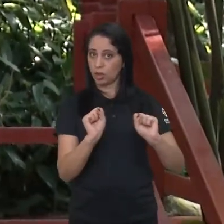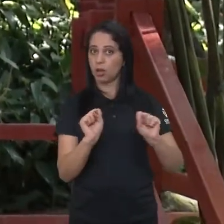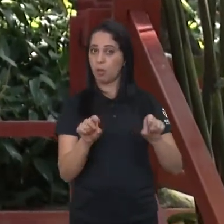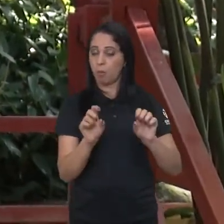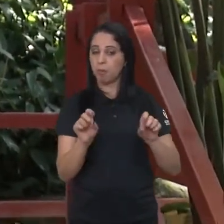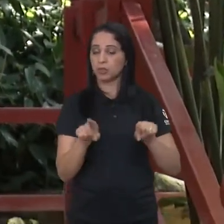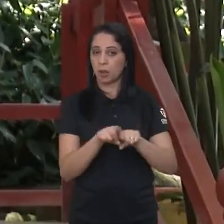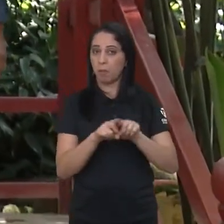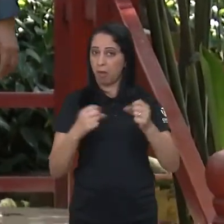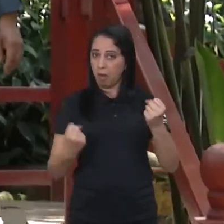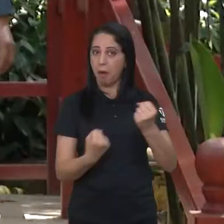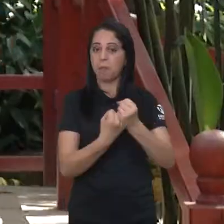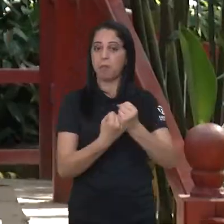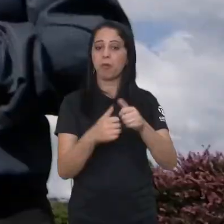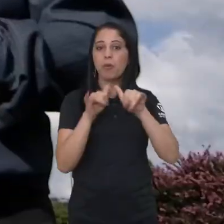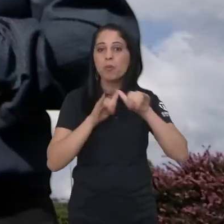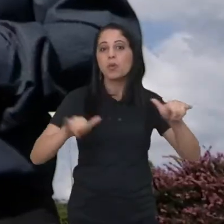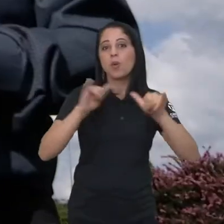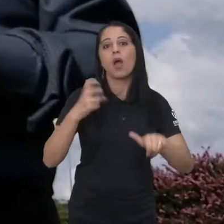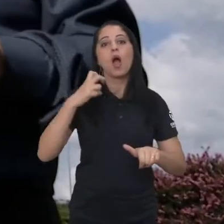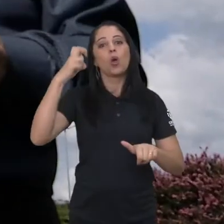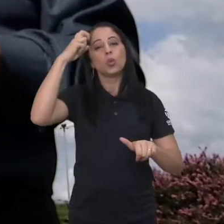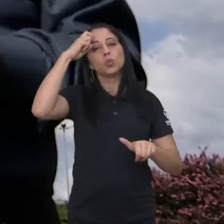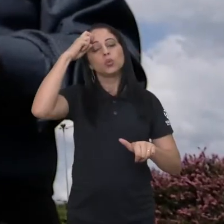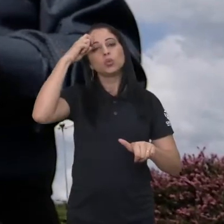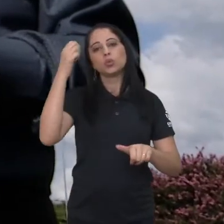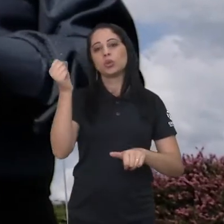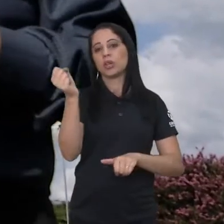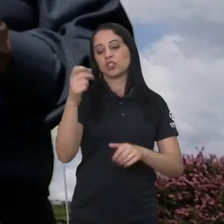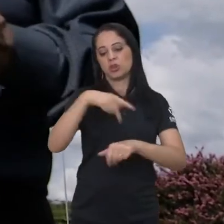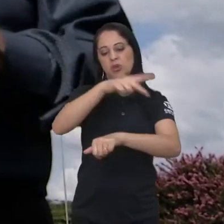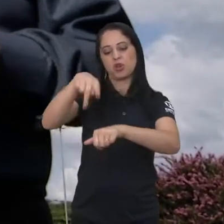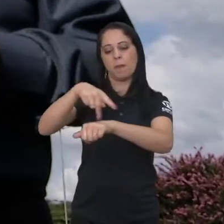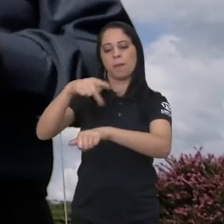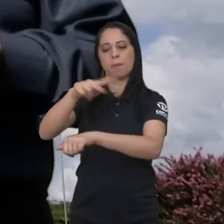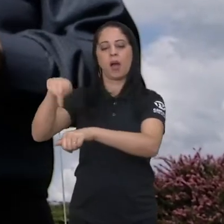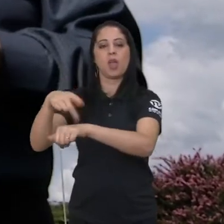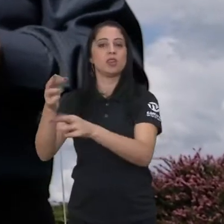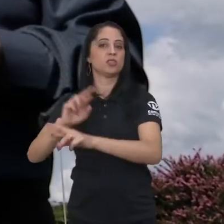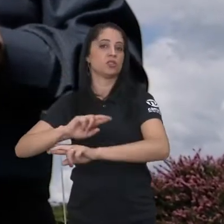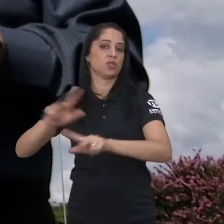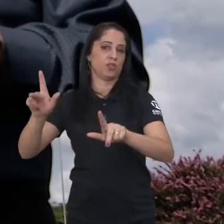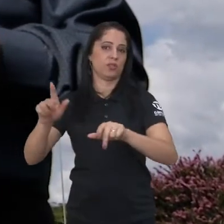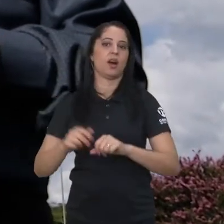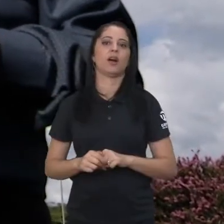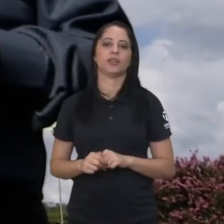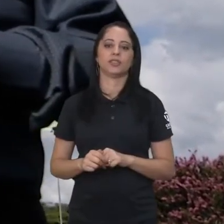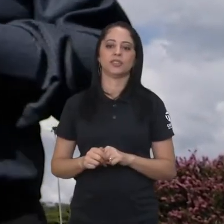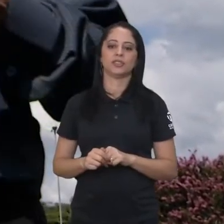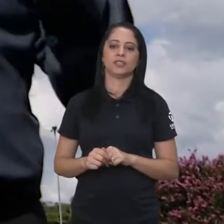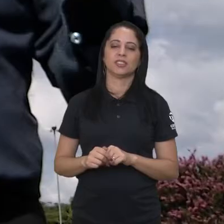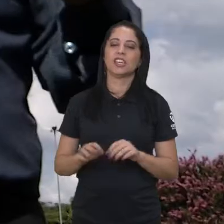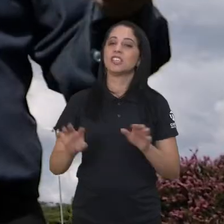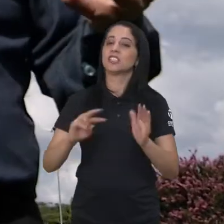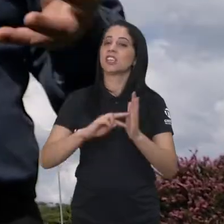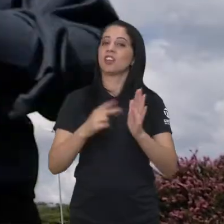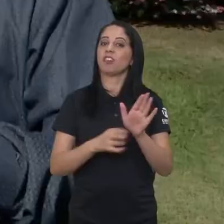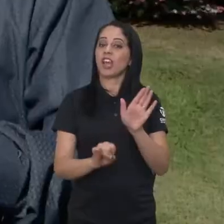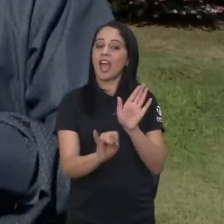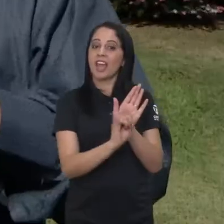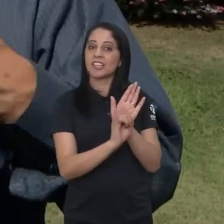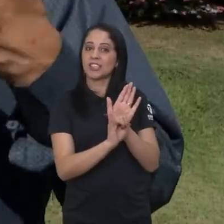divulgam culturas de outros países. Segundo ele, essas ações ajudam a formar a identidade de São José dos